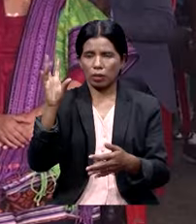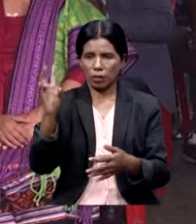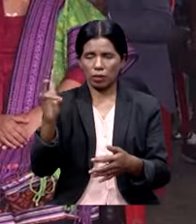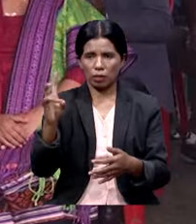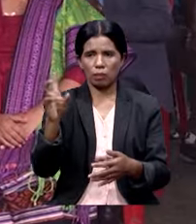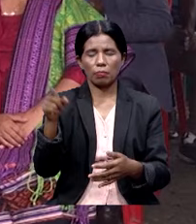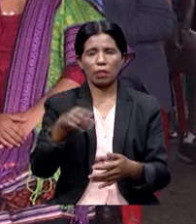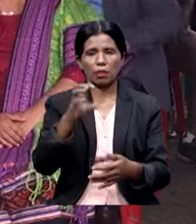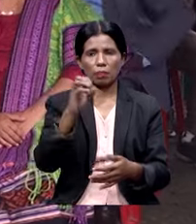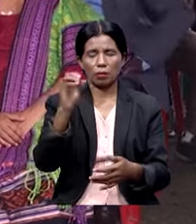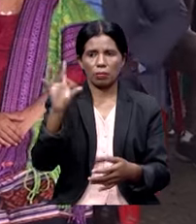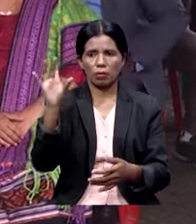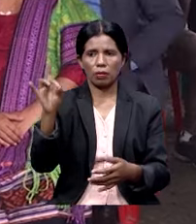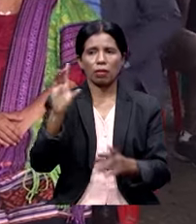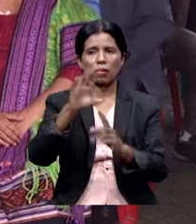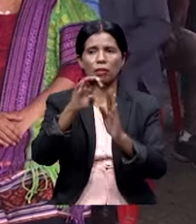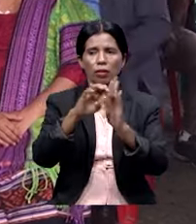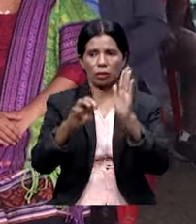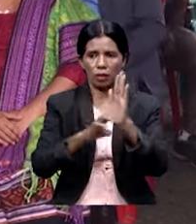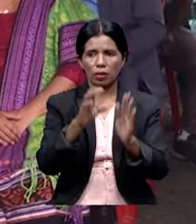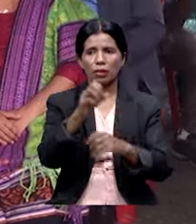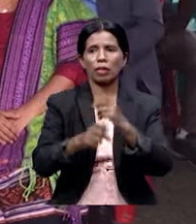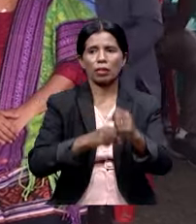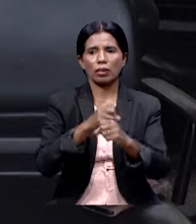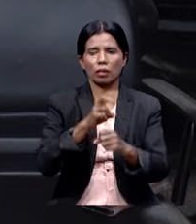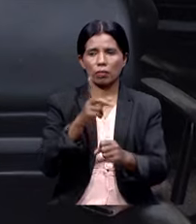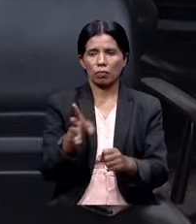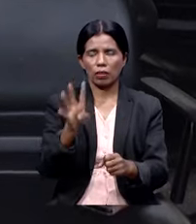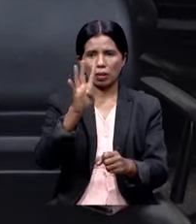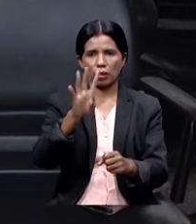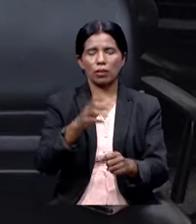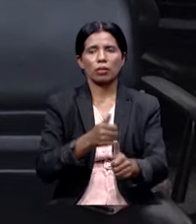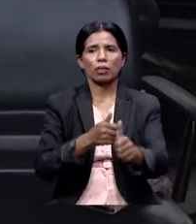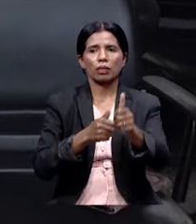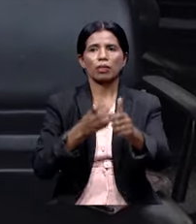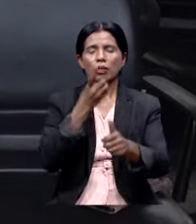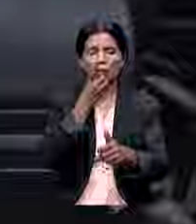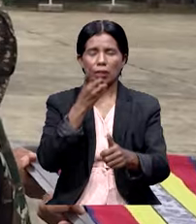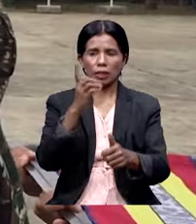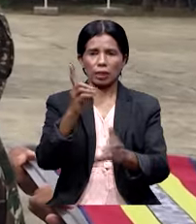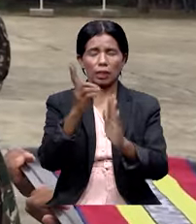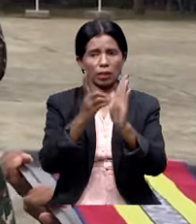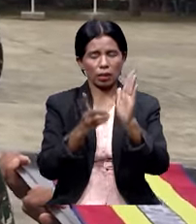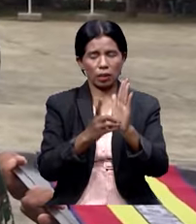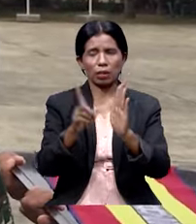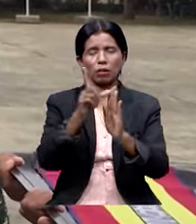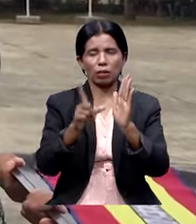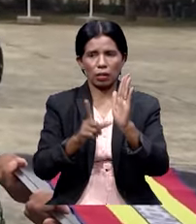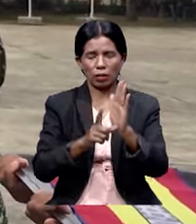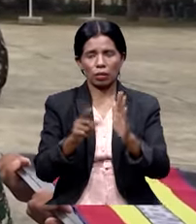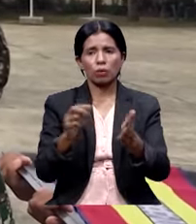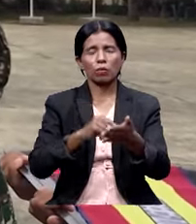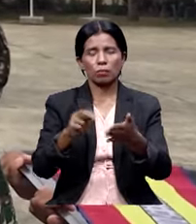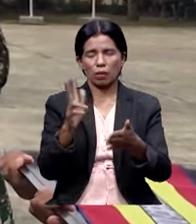mamuk valu chef estado maior forza armada tinang riuroron resinghat ne be bazia mos ba decreto lei número 300 bara riuroron